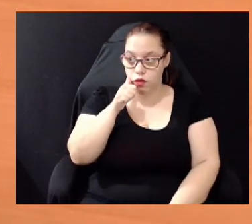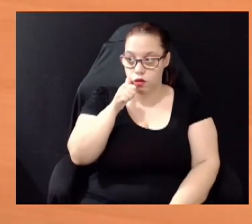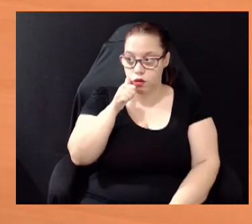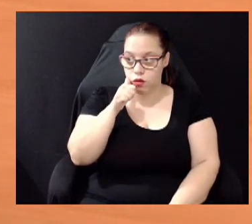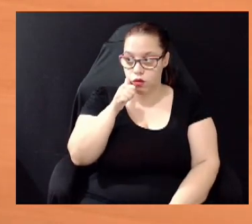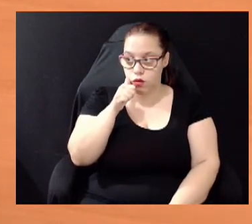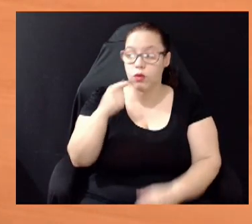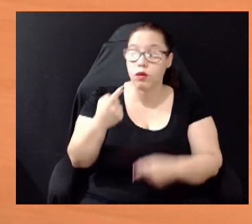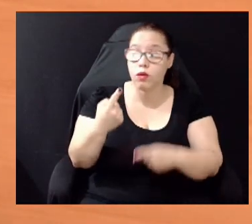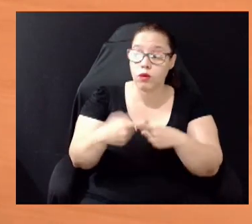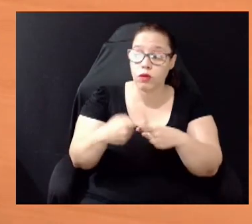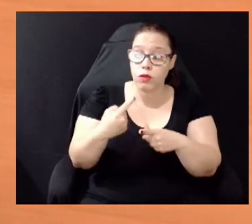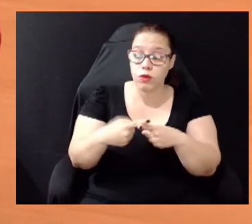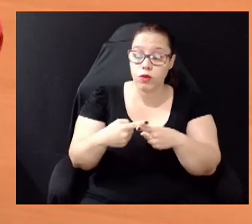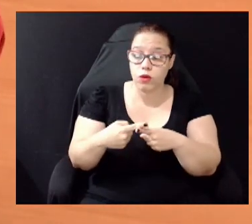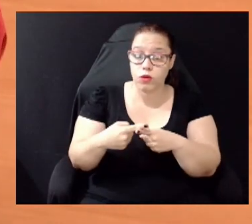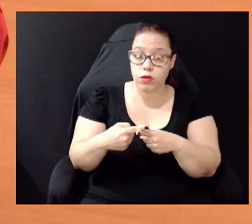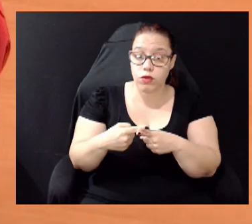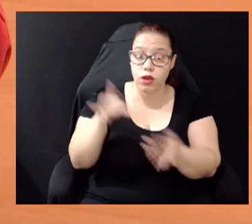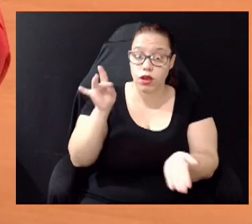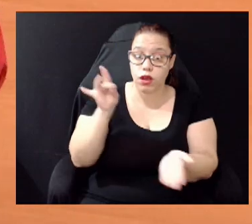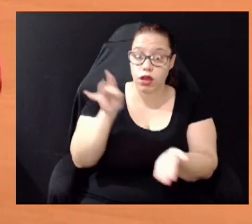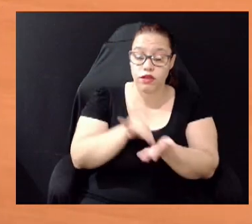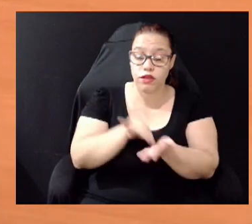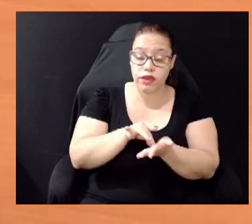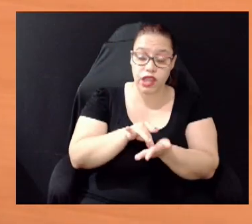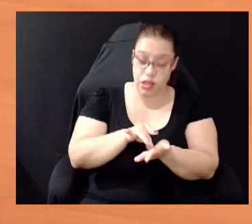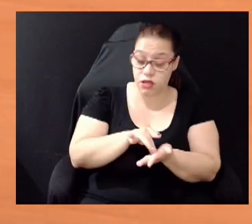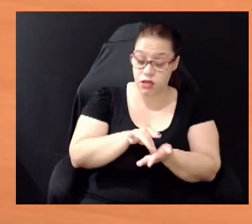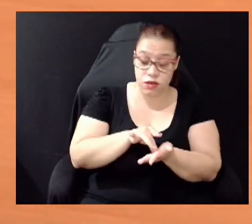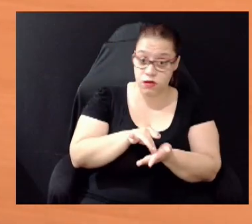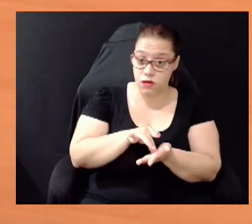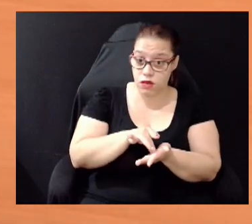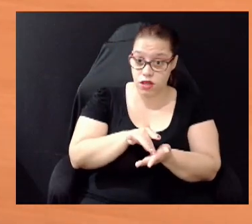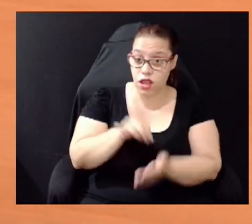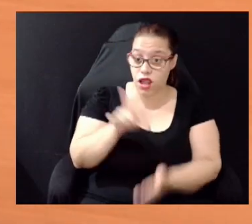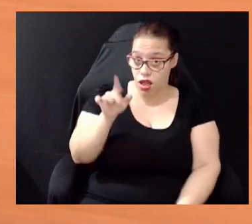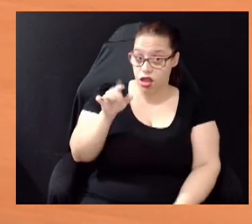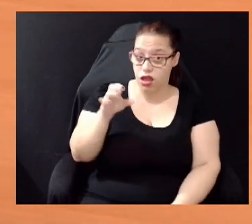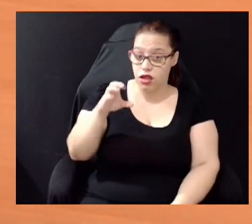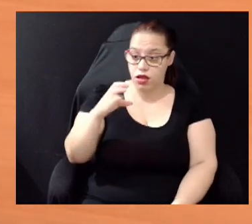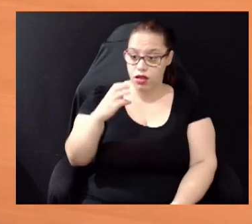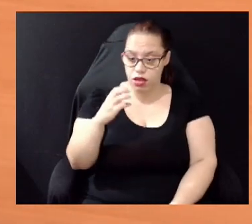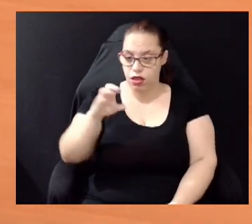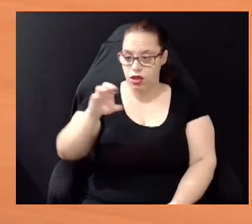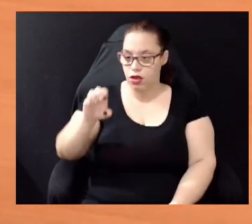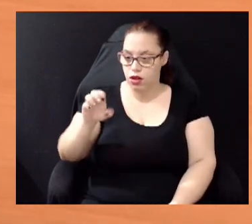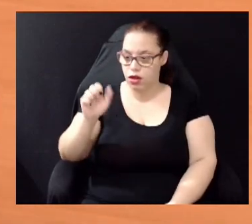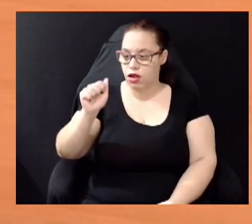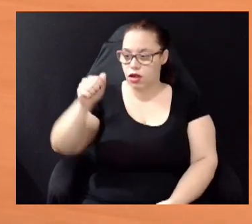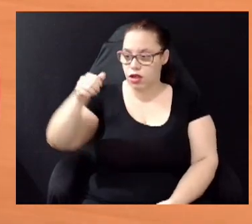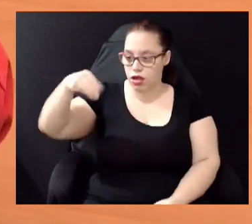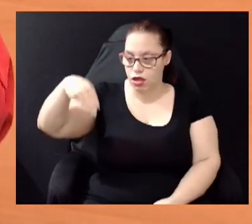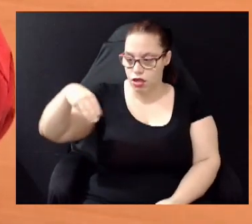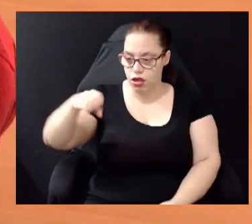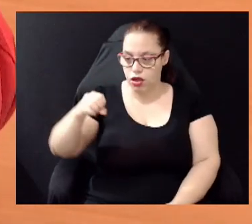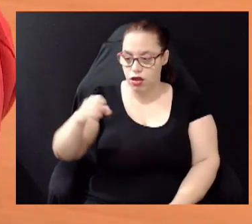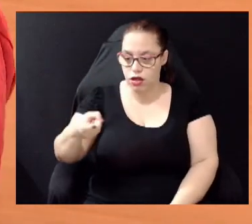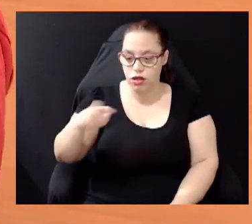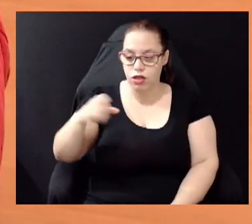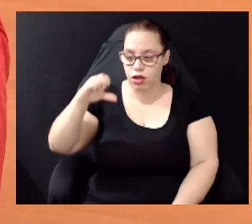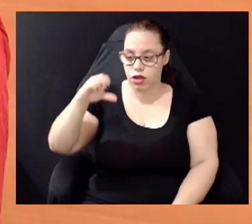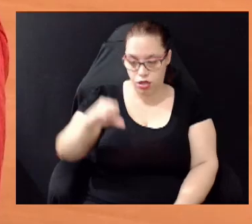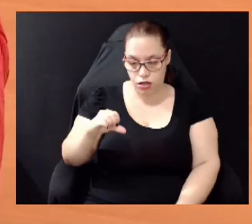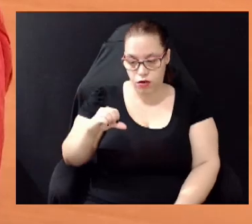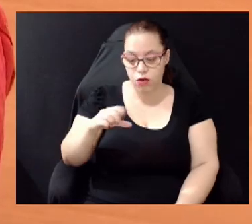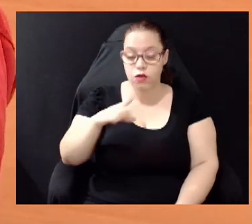porque a realidade é que é isso, né? O CEAMO existe, na verdade existe o CIS9, existe o CEAMO, a gente